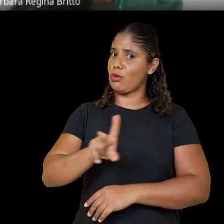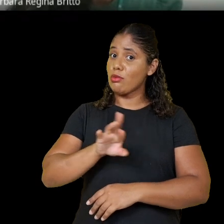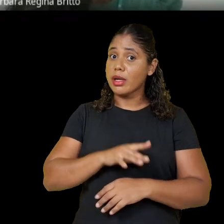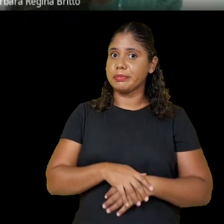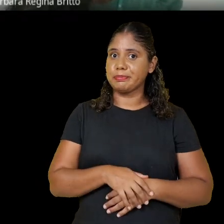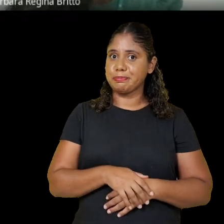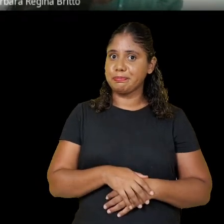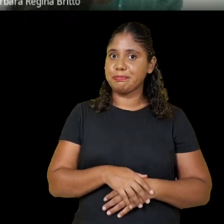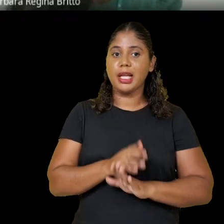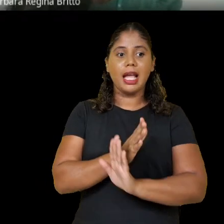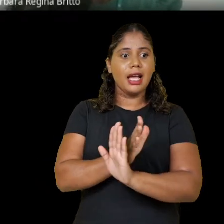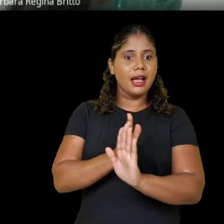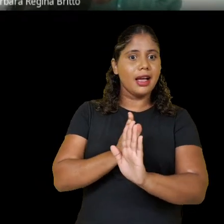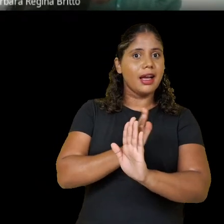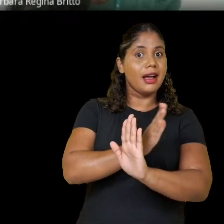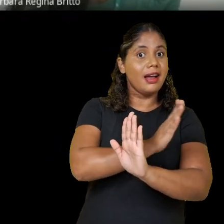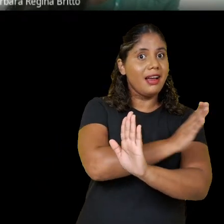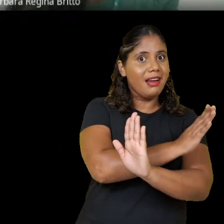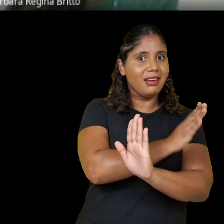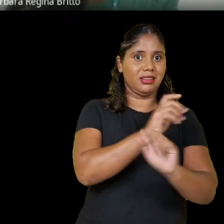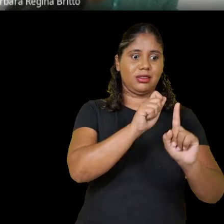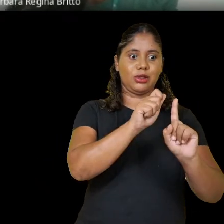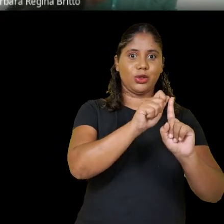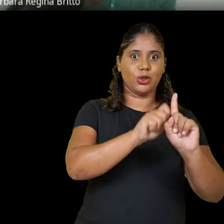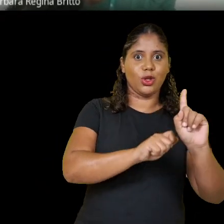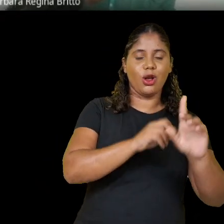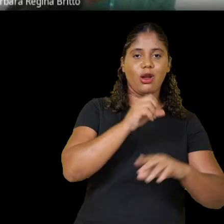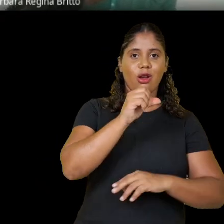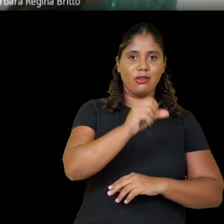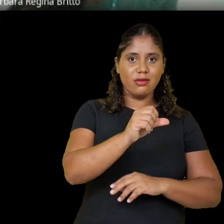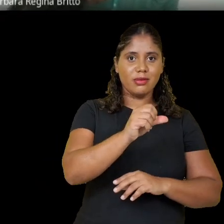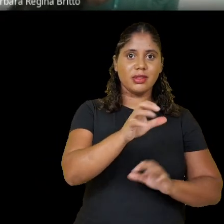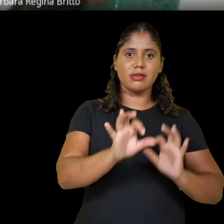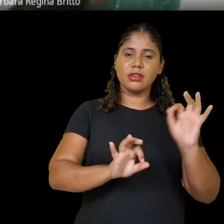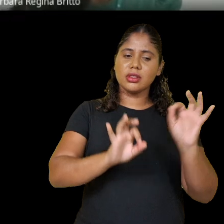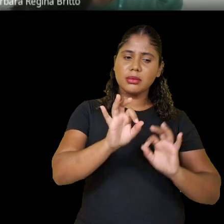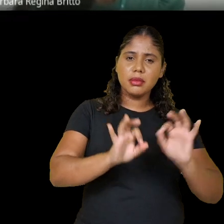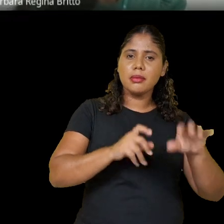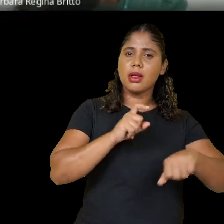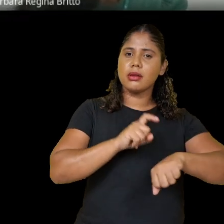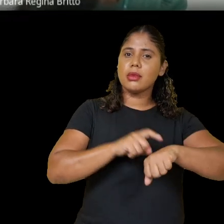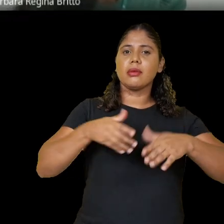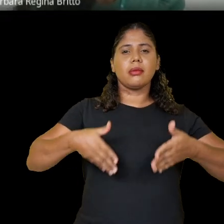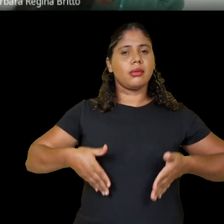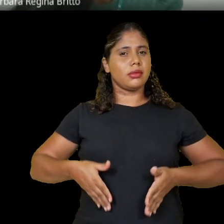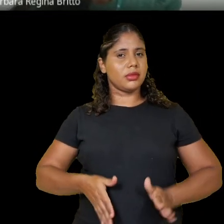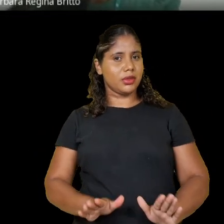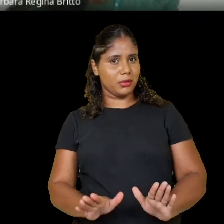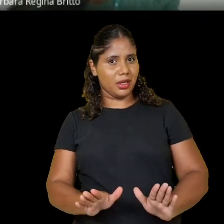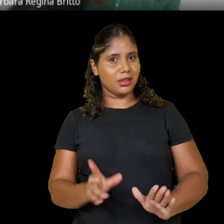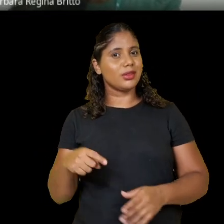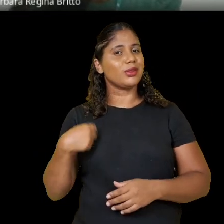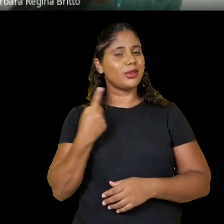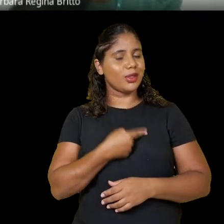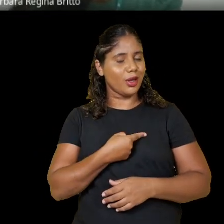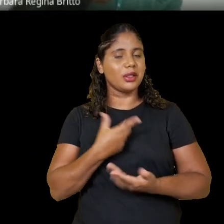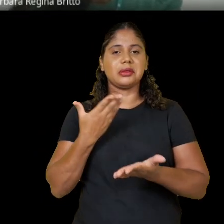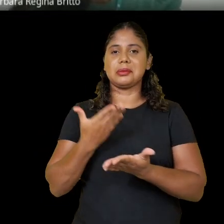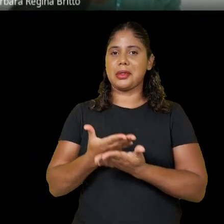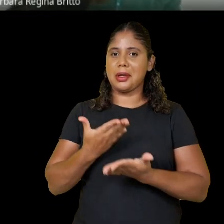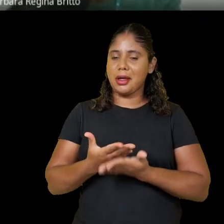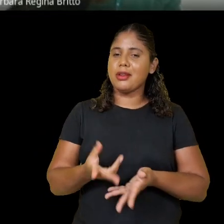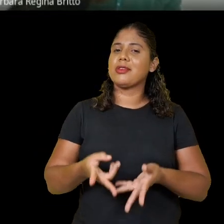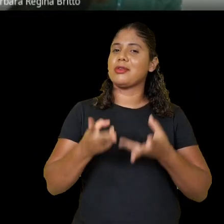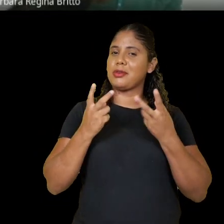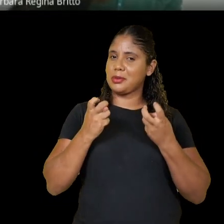parto. Ela se prepara durante os 9 meses para o parto, e a gente vai ver isso aqui no decorrer dessa